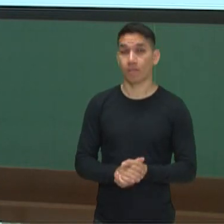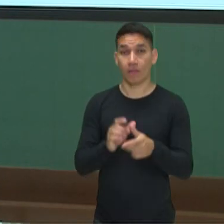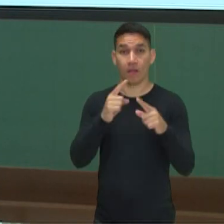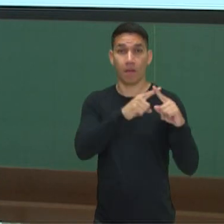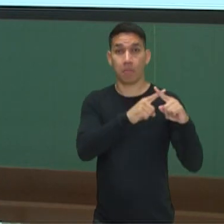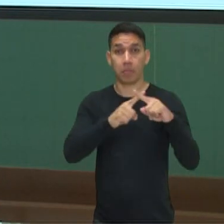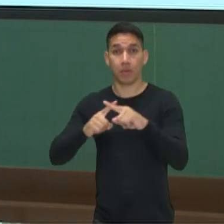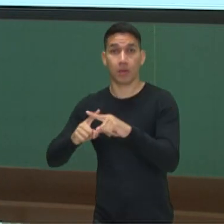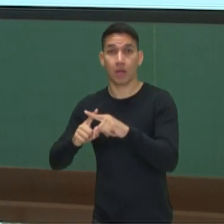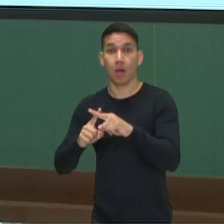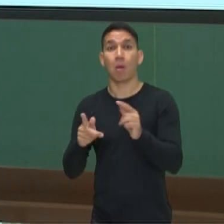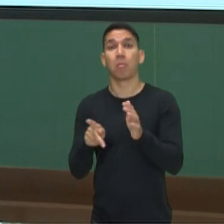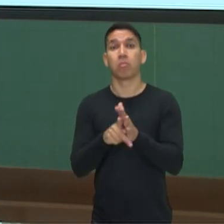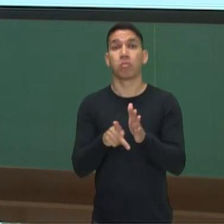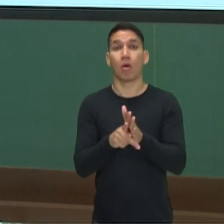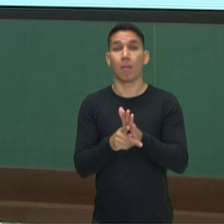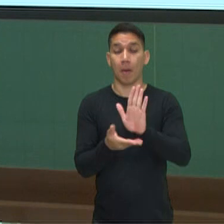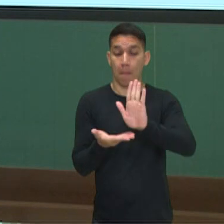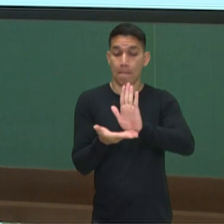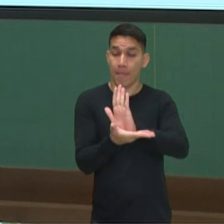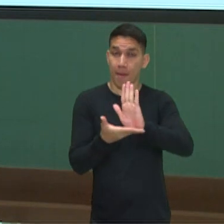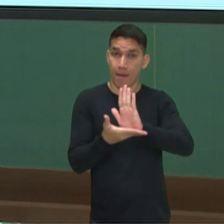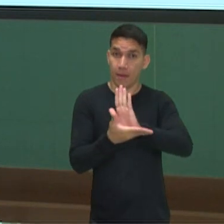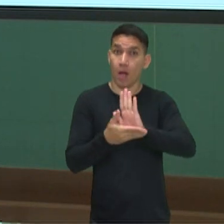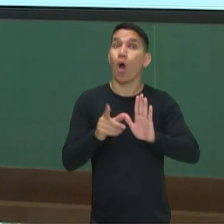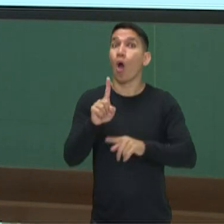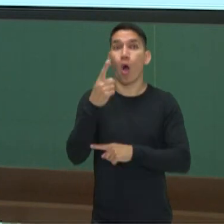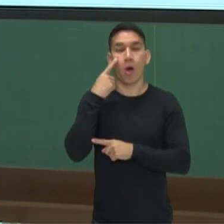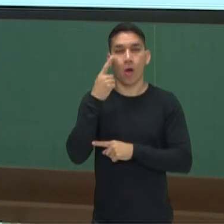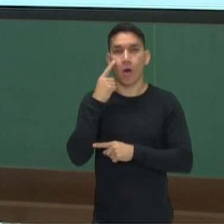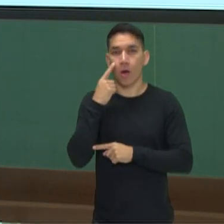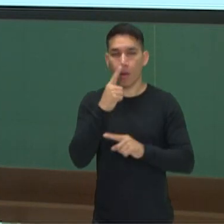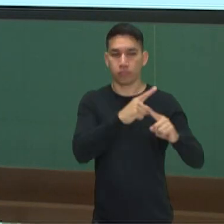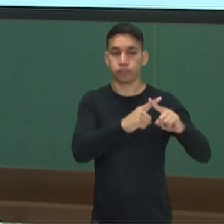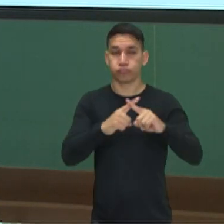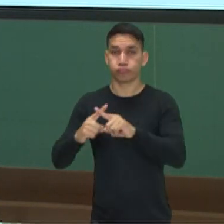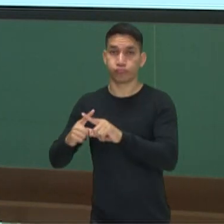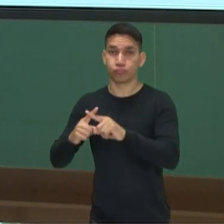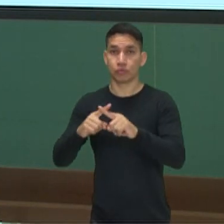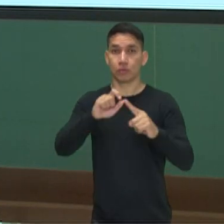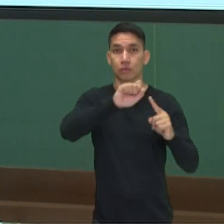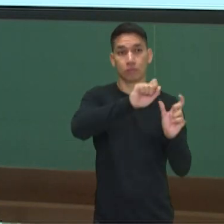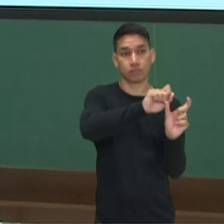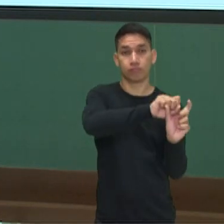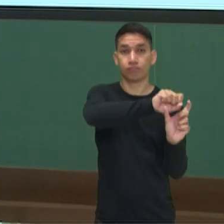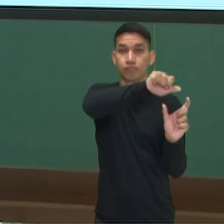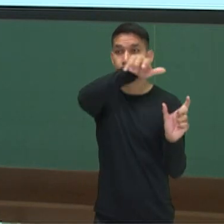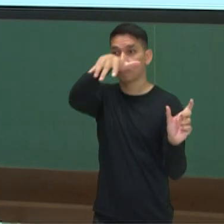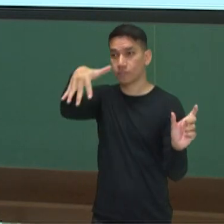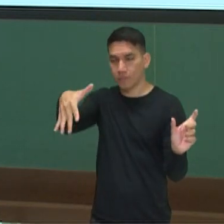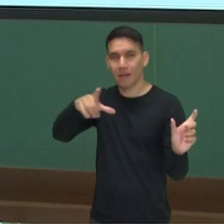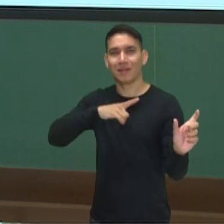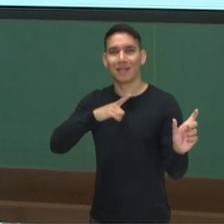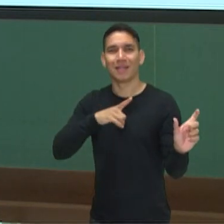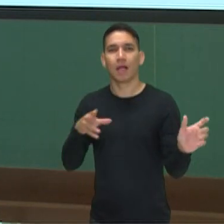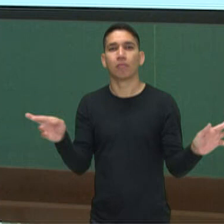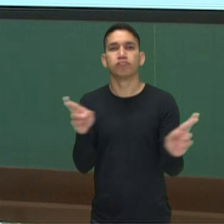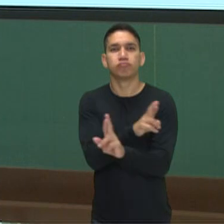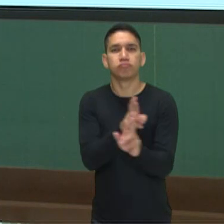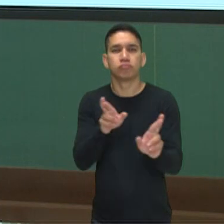Multiplicação da base com a altura, multiplicação distributiva, tá? Ela que envolve ali os polinômios e os